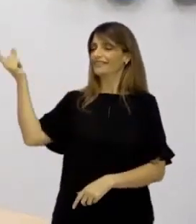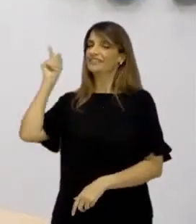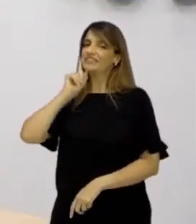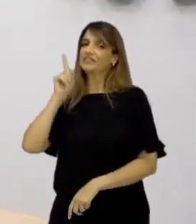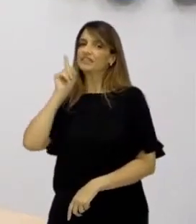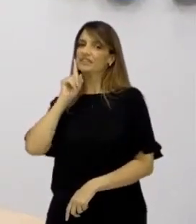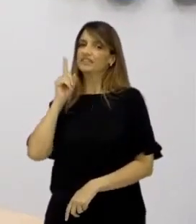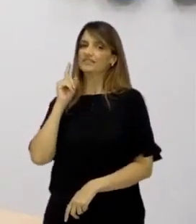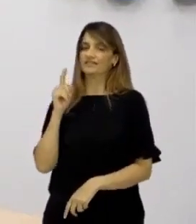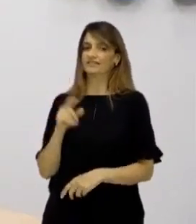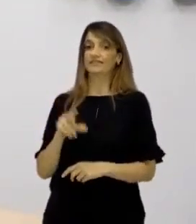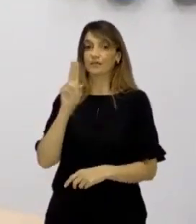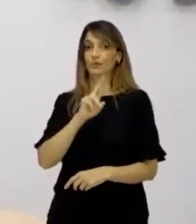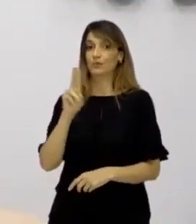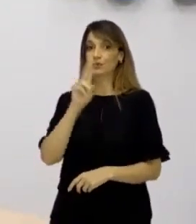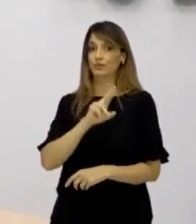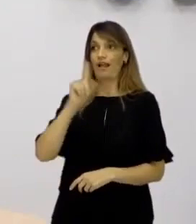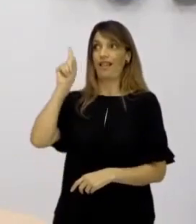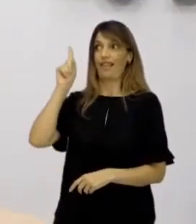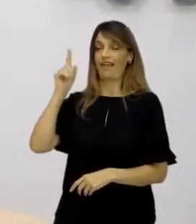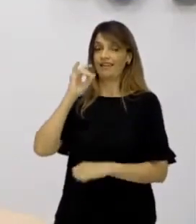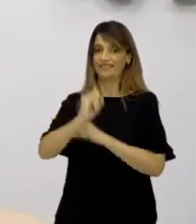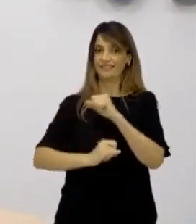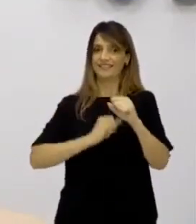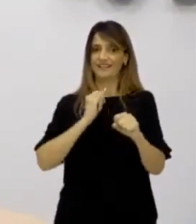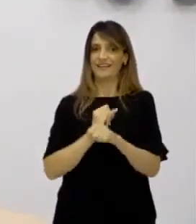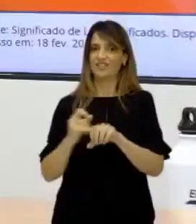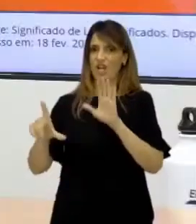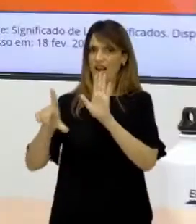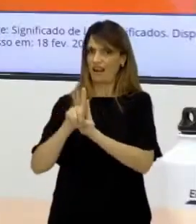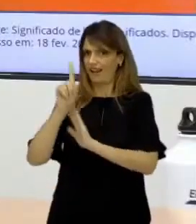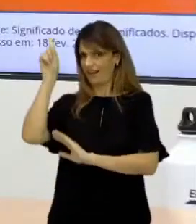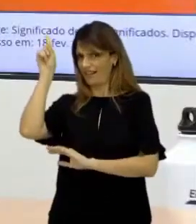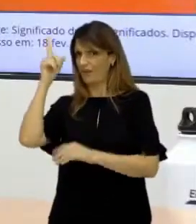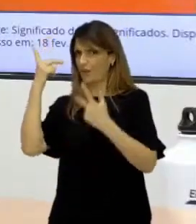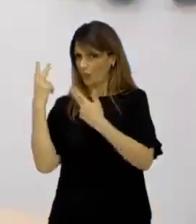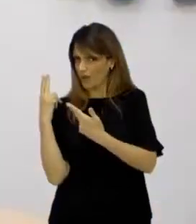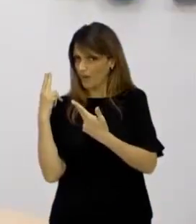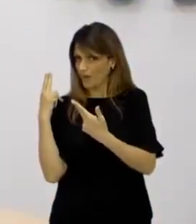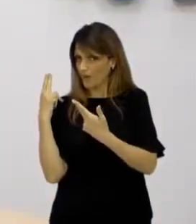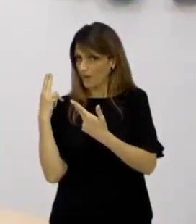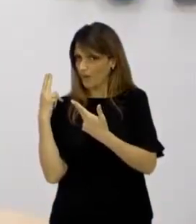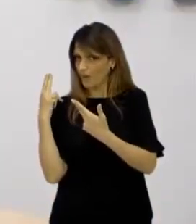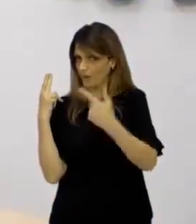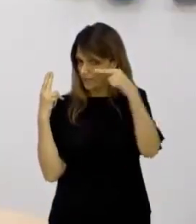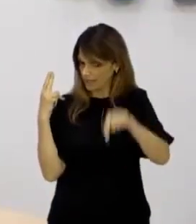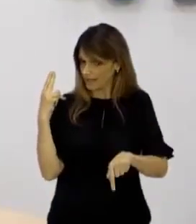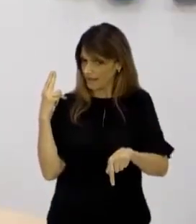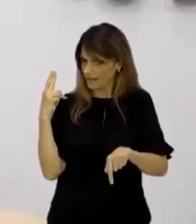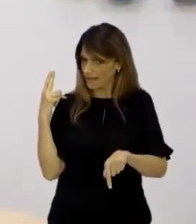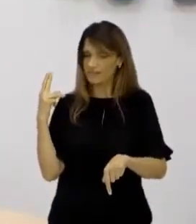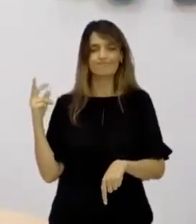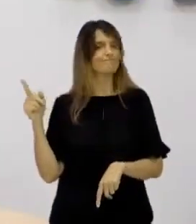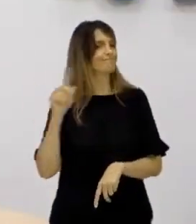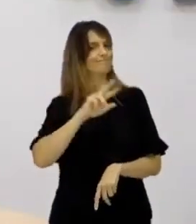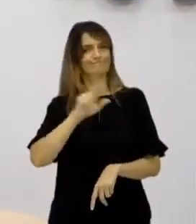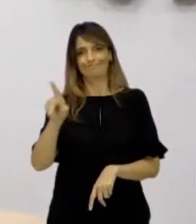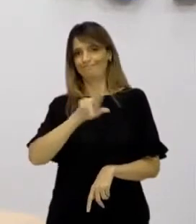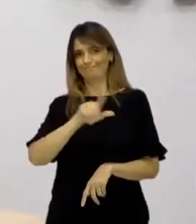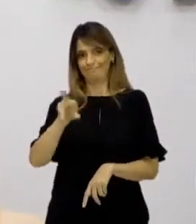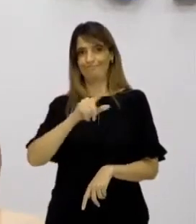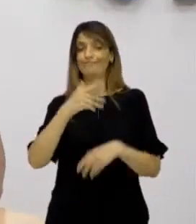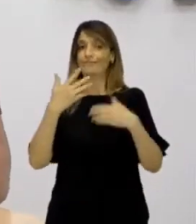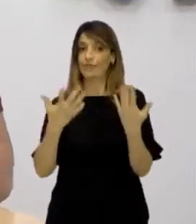usar as interwebs nos States. As leis são as mesmas? Não. Exato. Então, é importante a gente ter